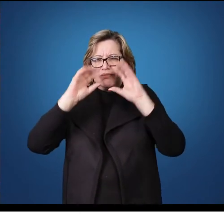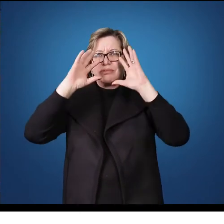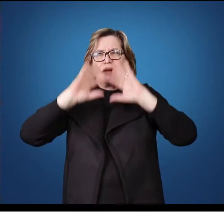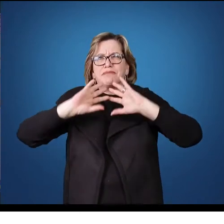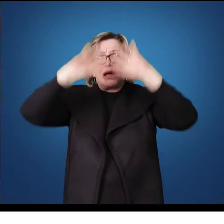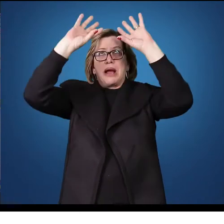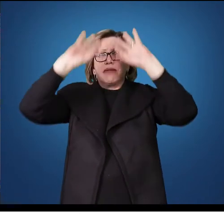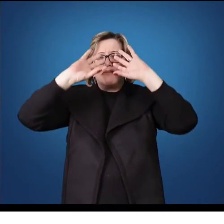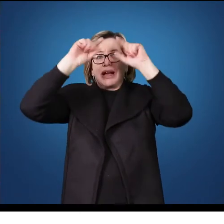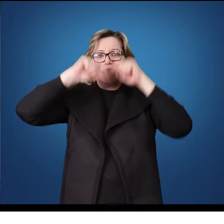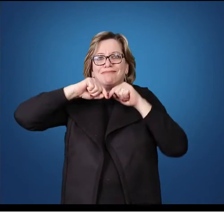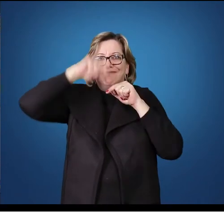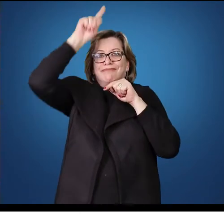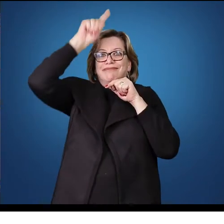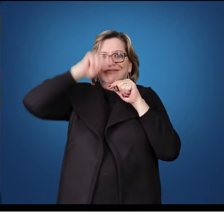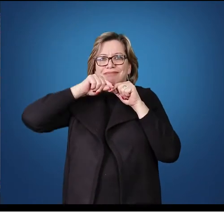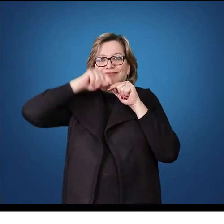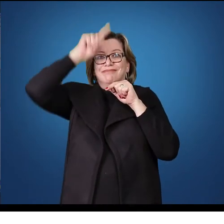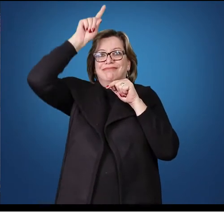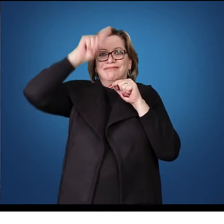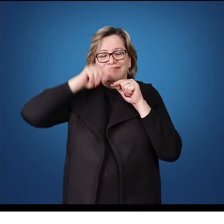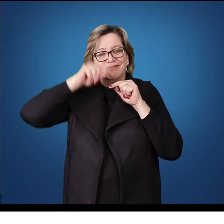ó.